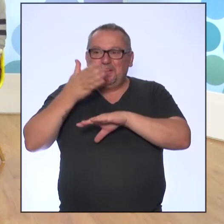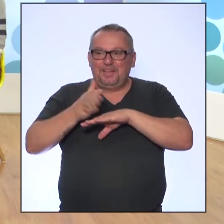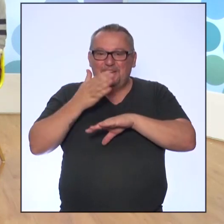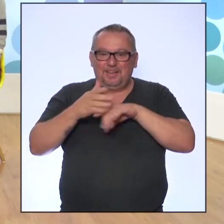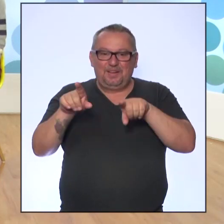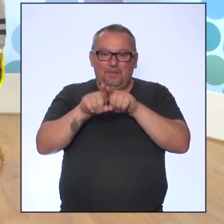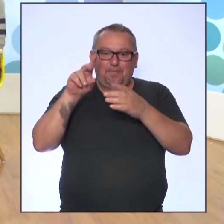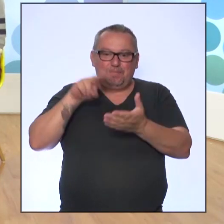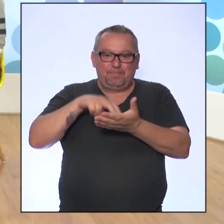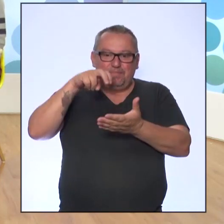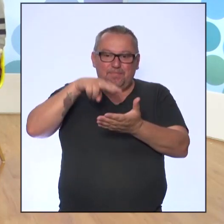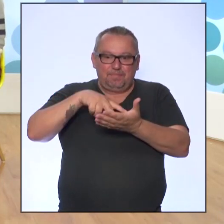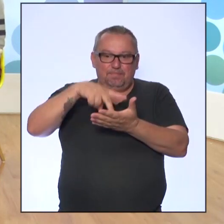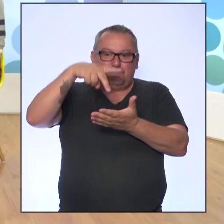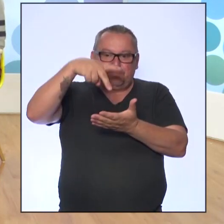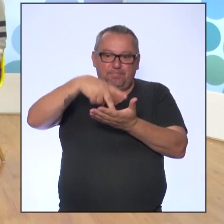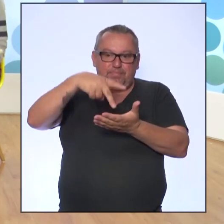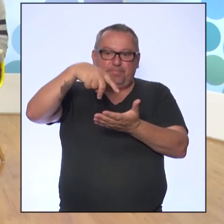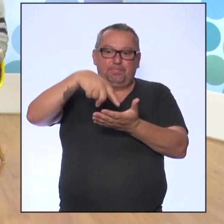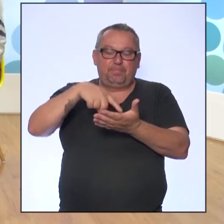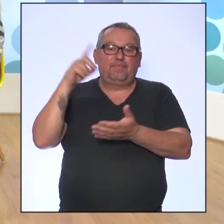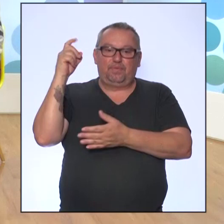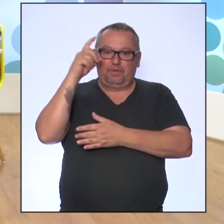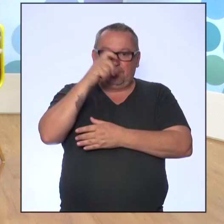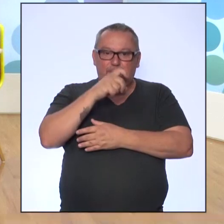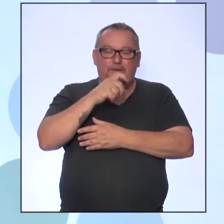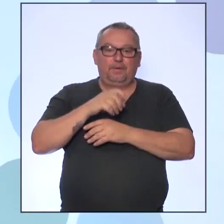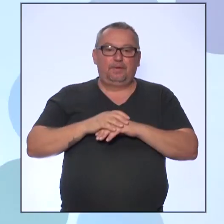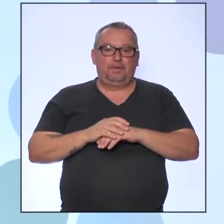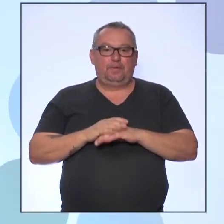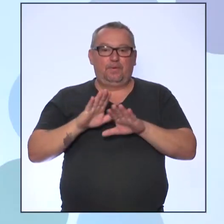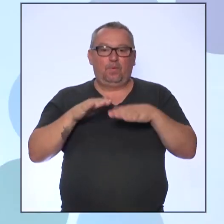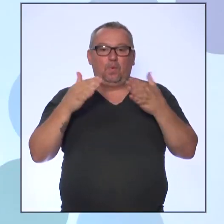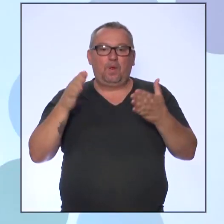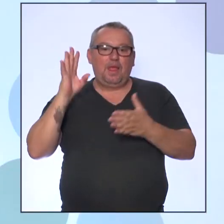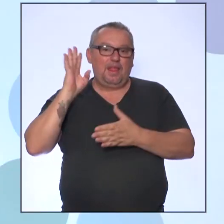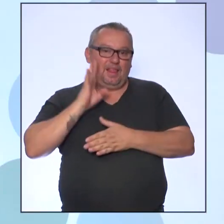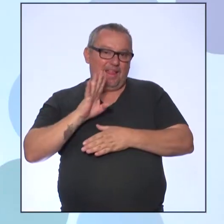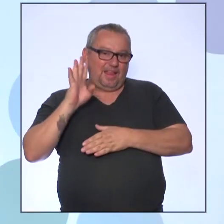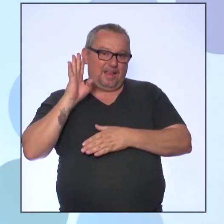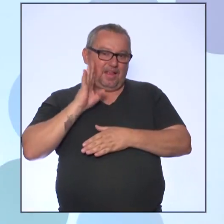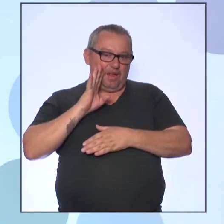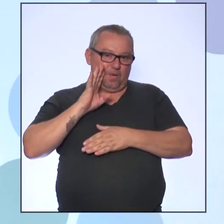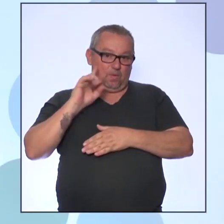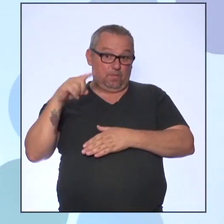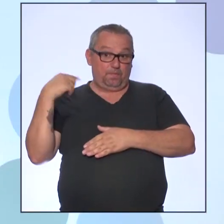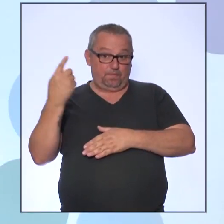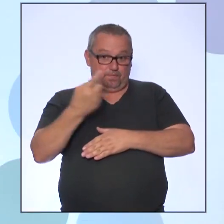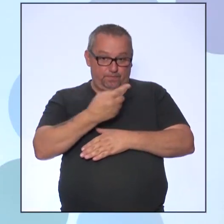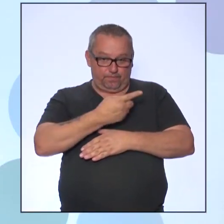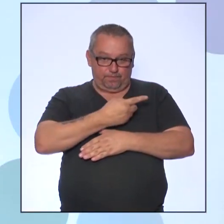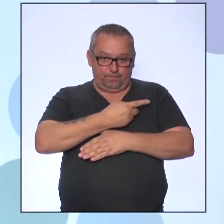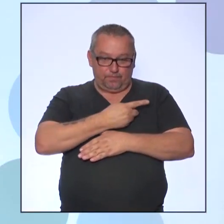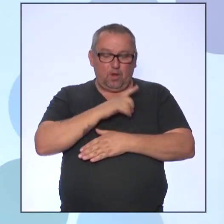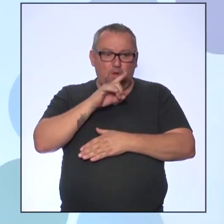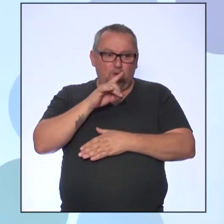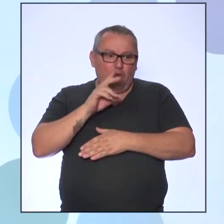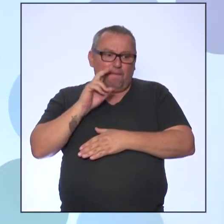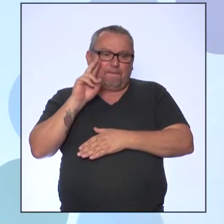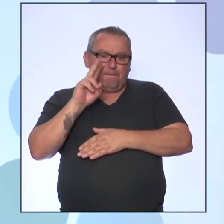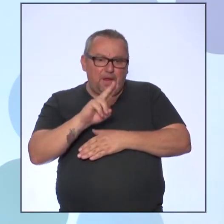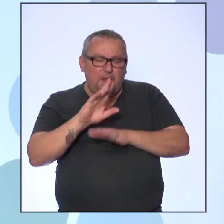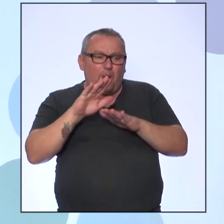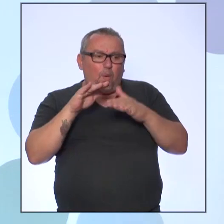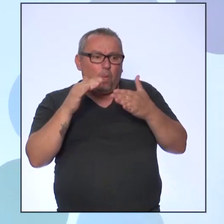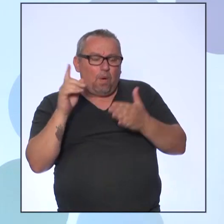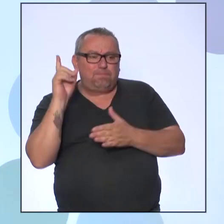saltar e equilibrar também foi difícil, Sam. Então, o que é legal é a gente não só identificar a dificuldade, mas